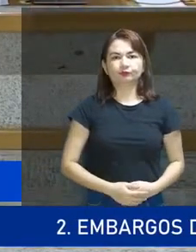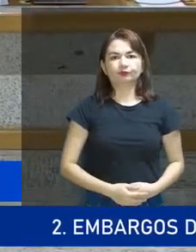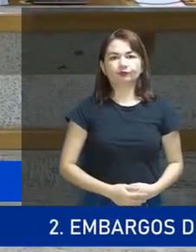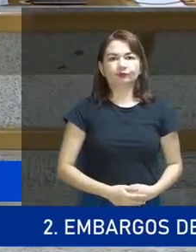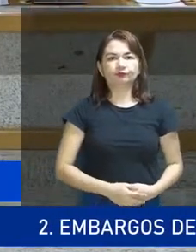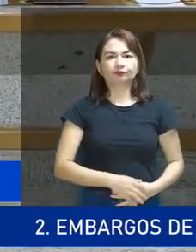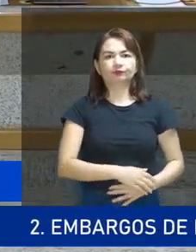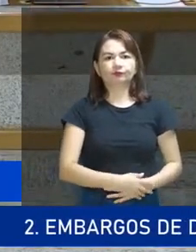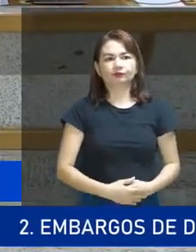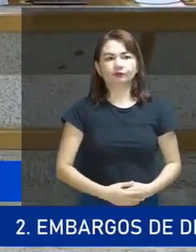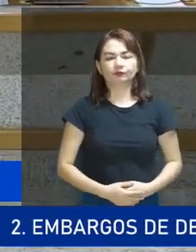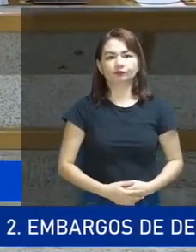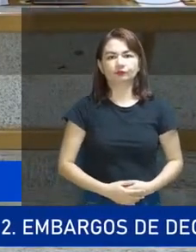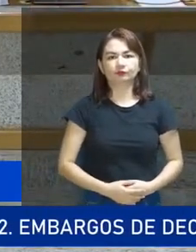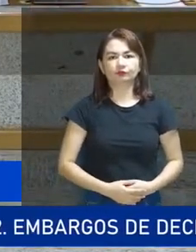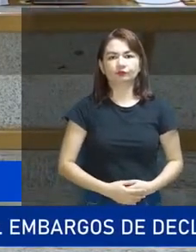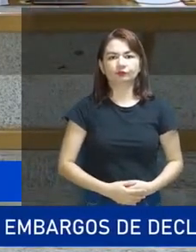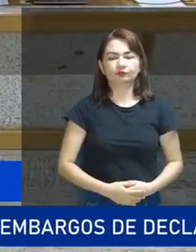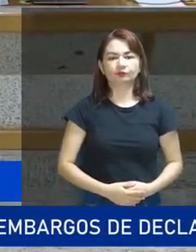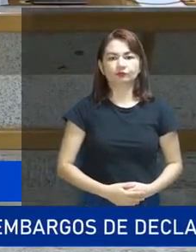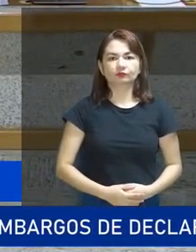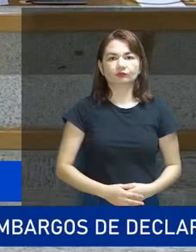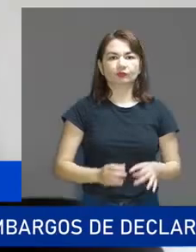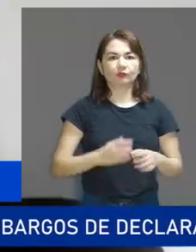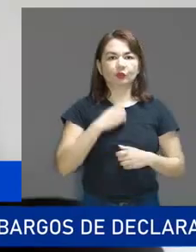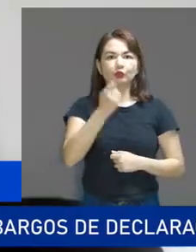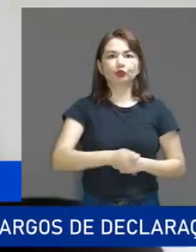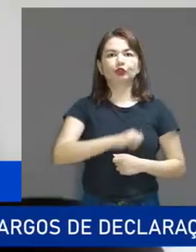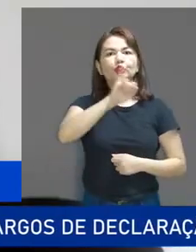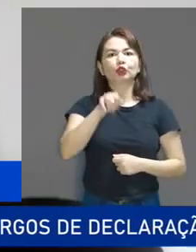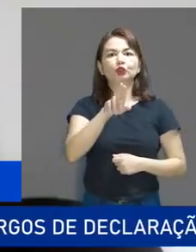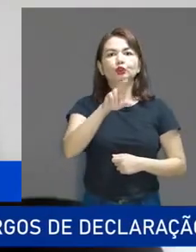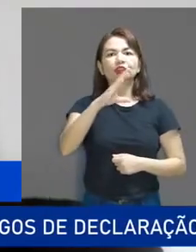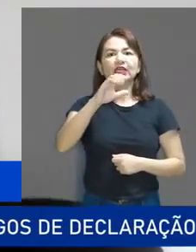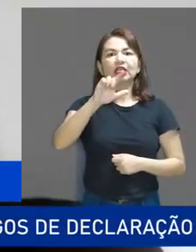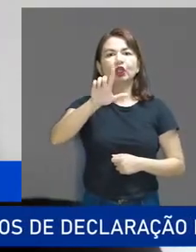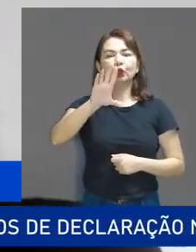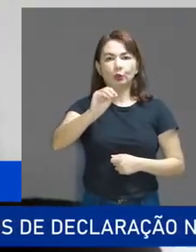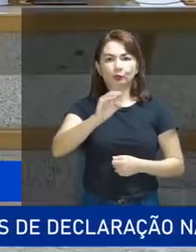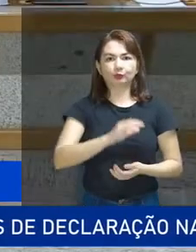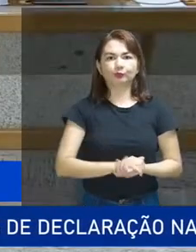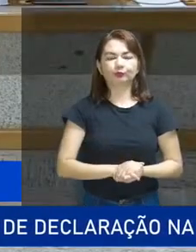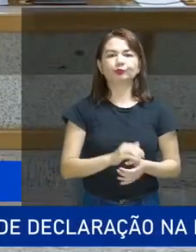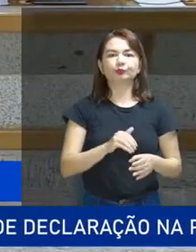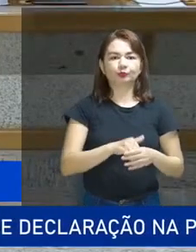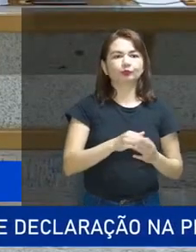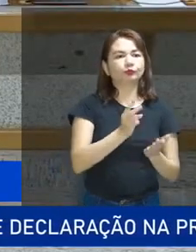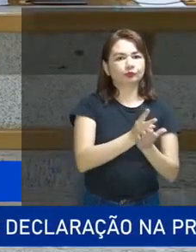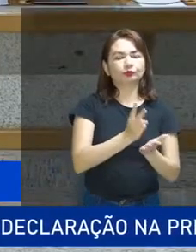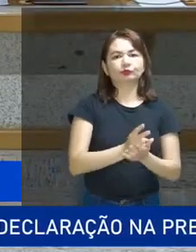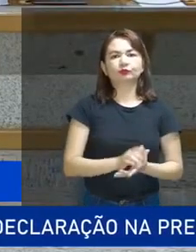voto, juiz Juscelio Neto. Com a relatora, presidente. Juiz Normande